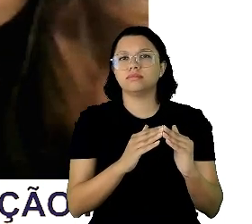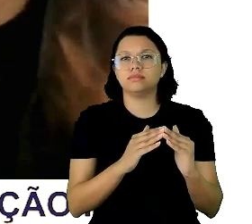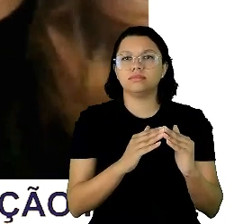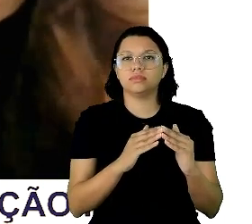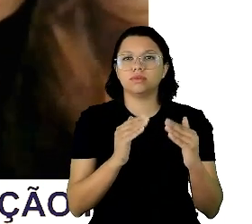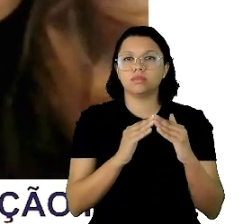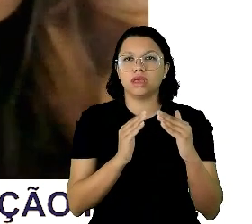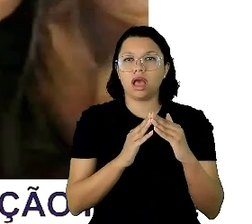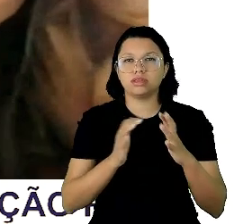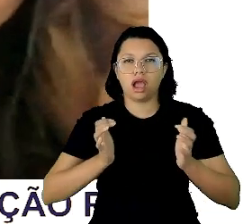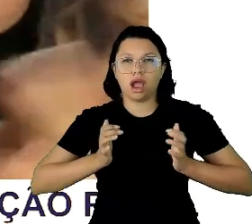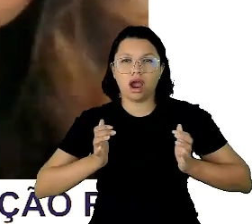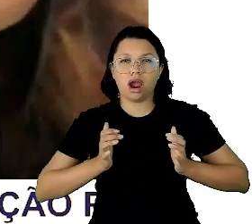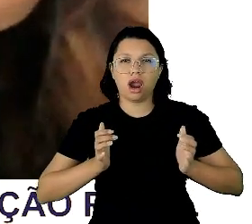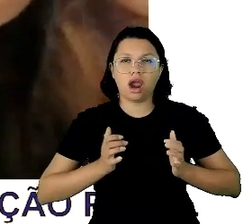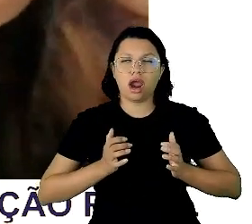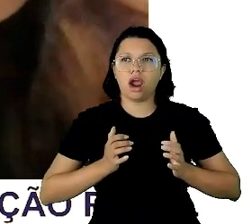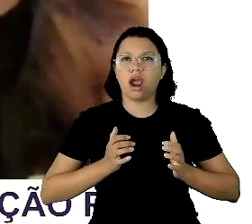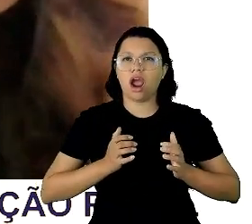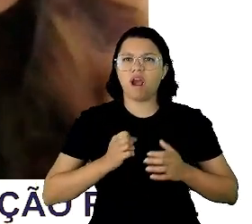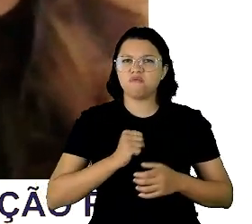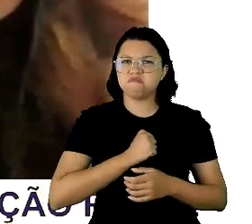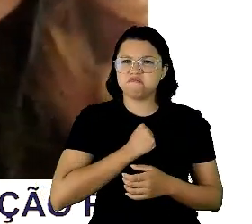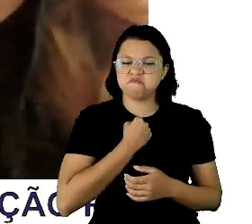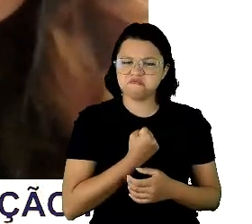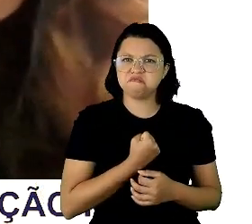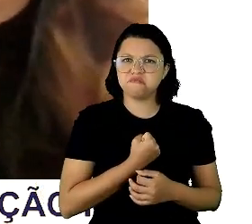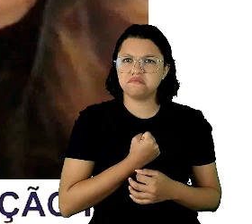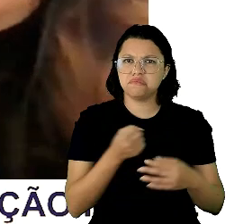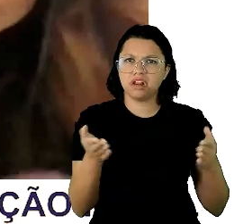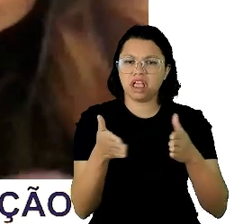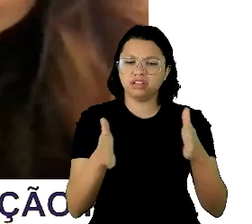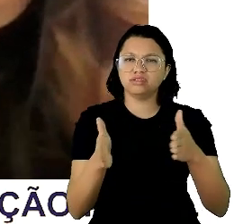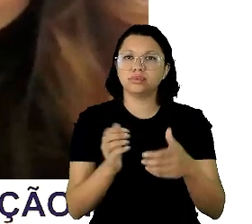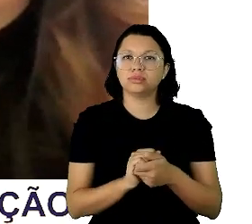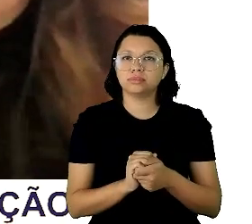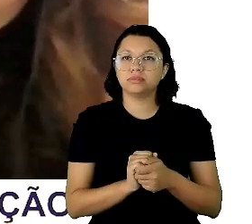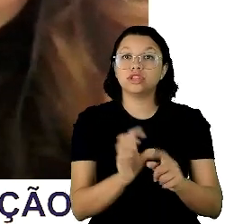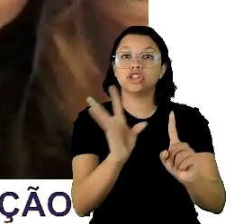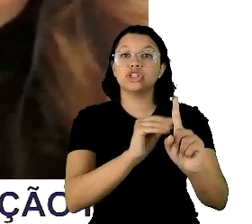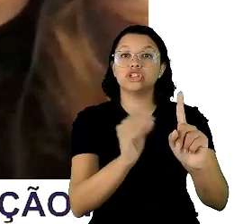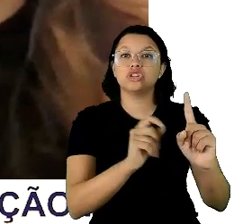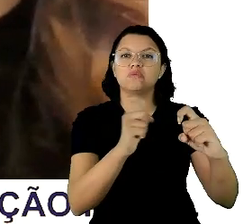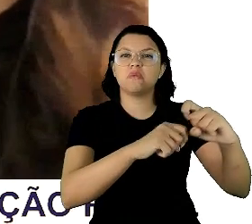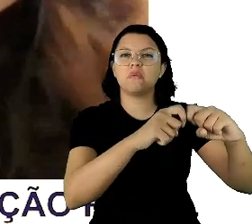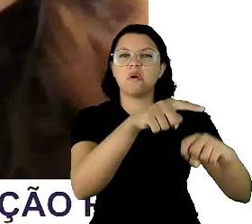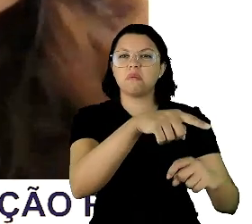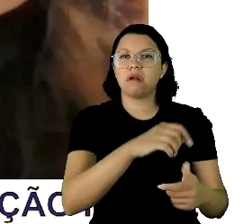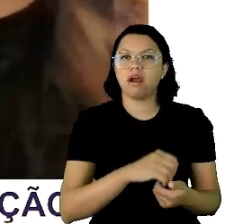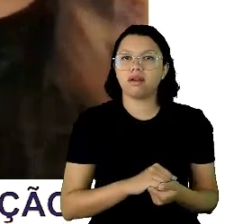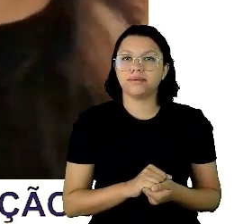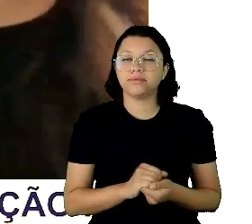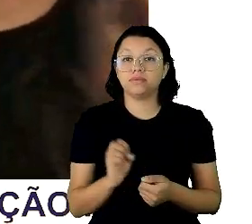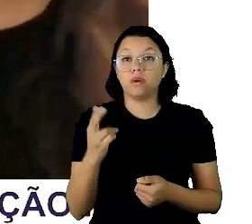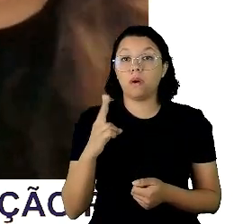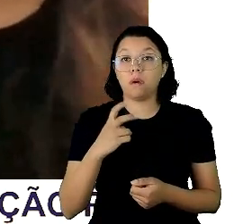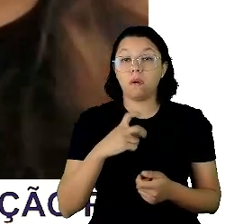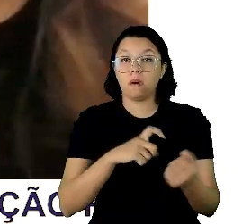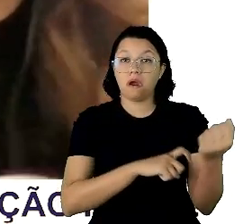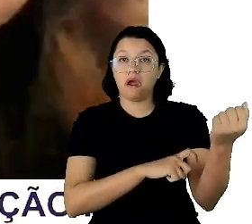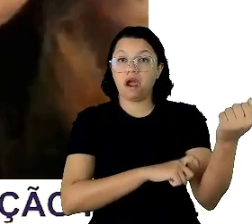muito rica, não sei o quê, ele fica com raiva daquela situação e estupra. Ou ele fica com raiva de